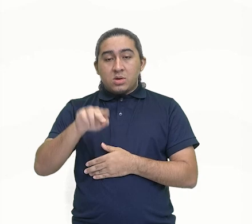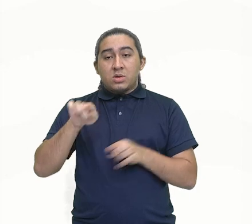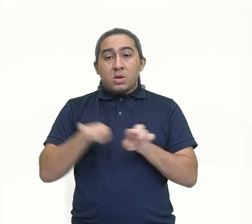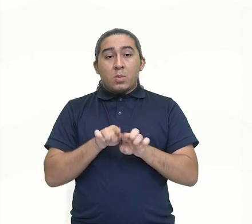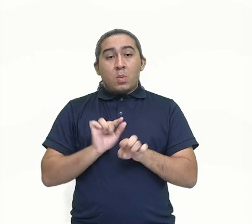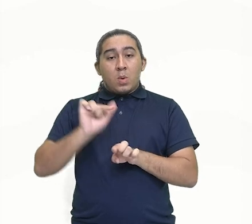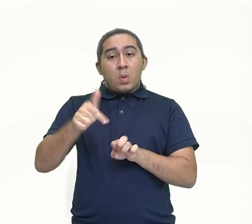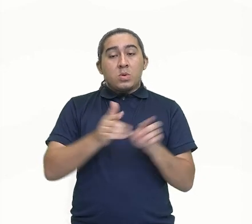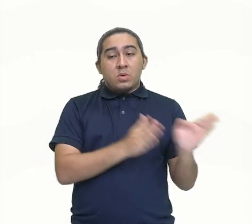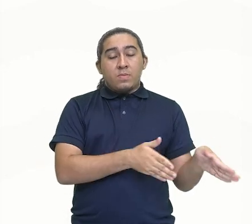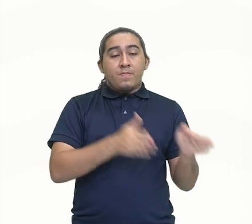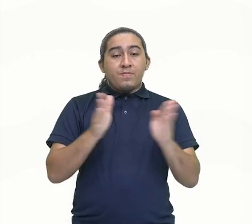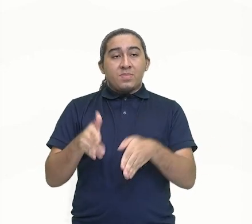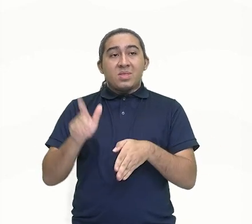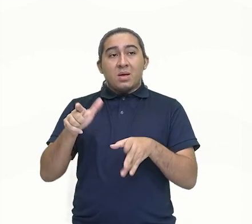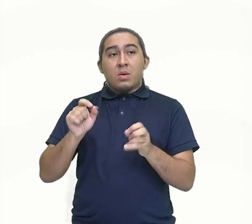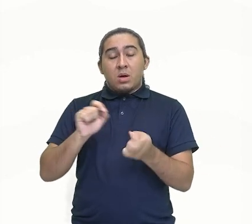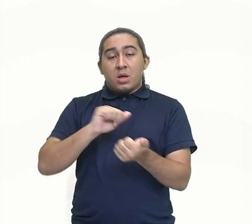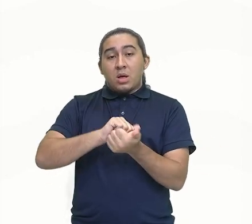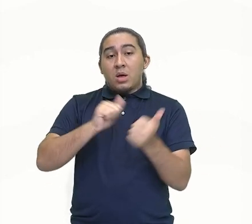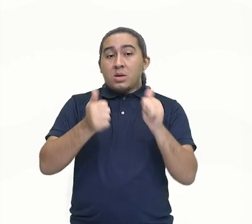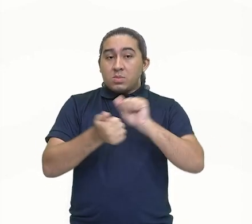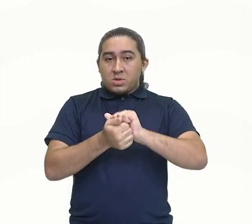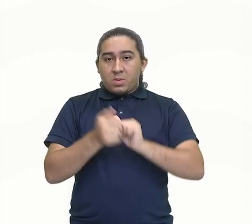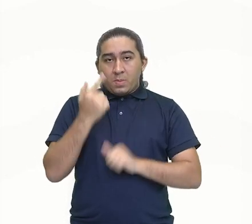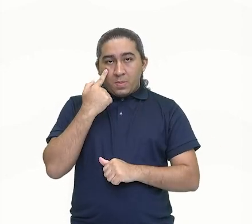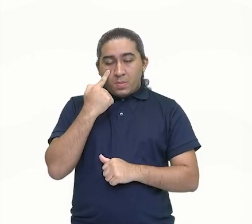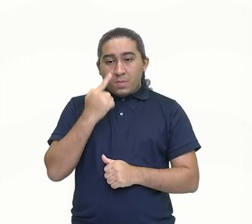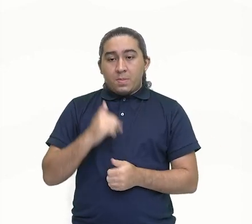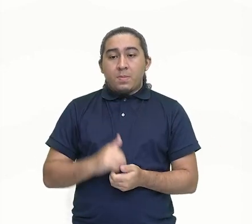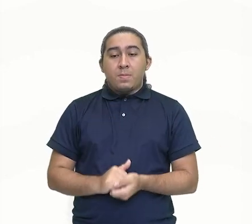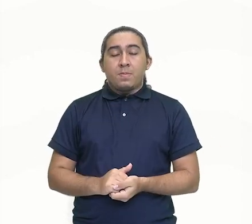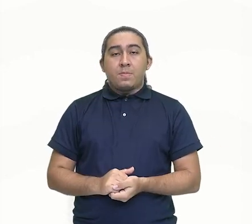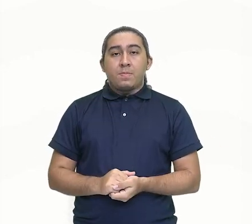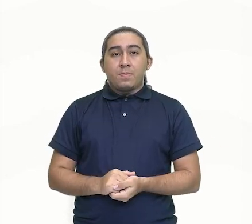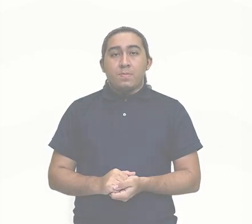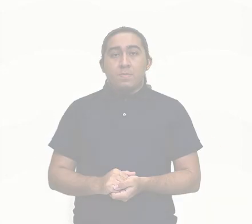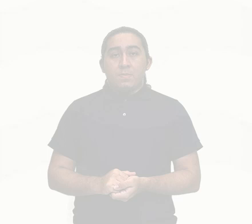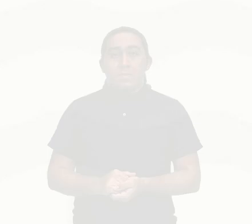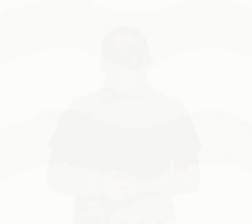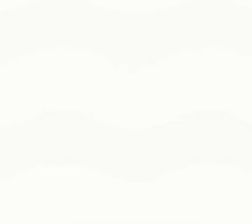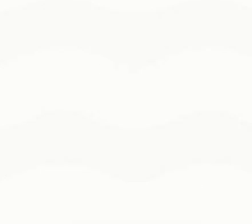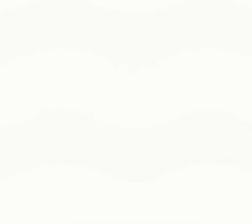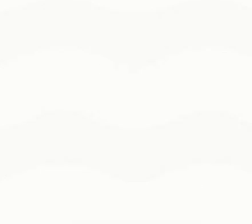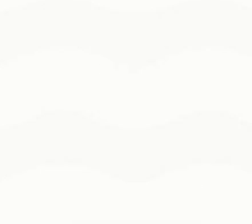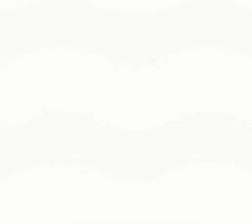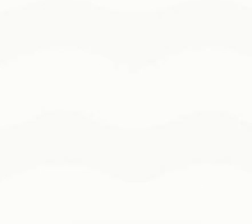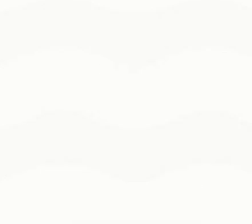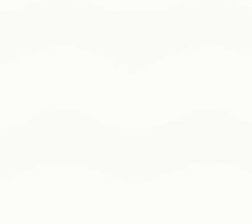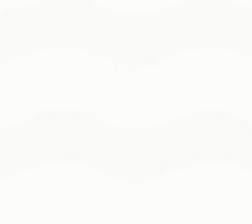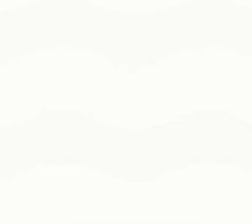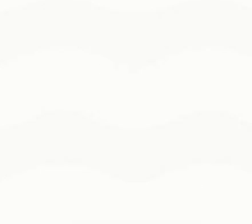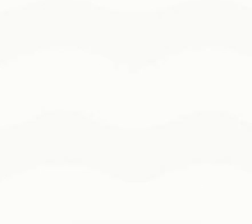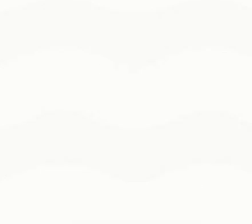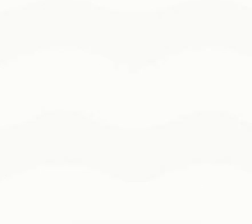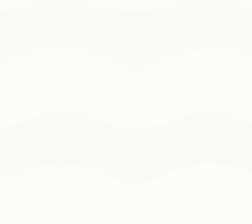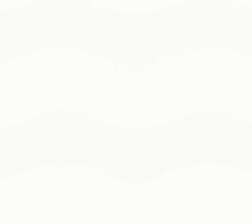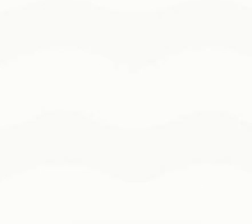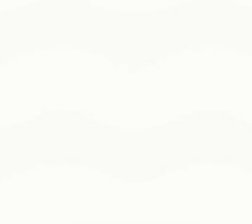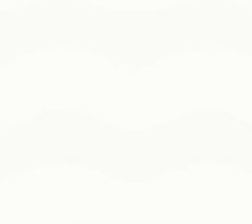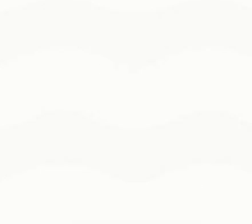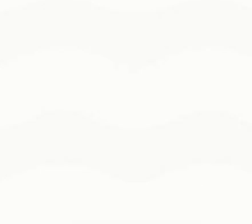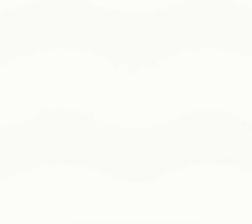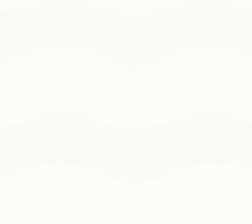outra etapa desse processo aí, até chegar à diversidade, é a adaptação das espécies, que é a capacidade